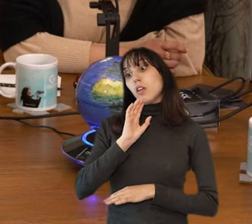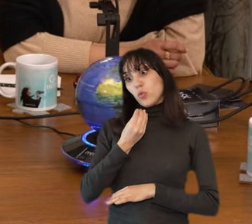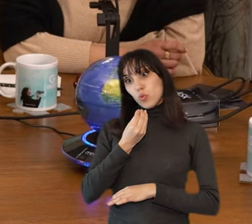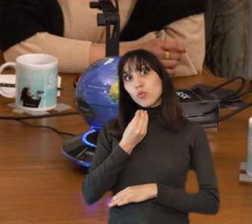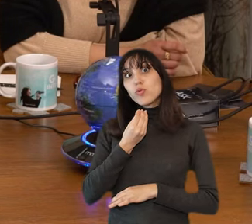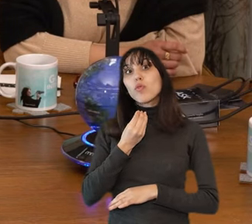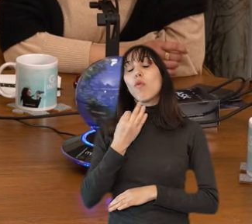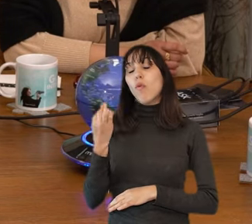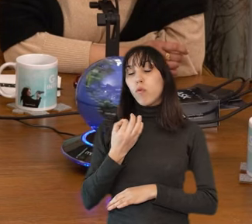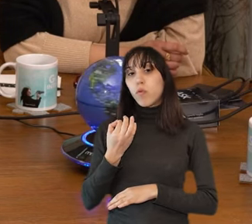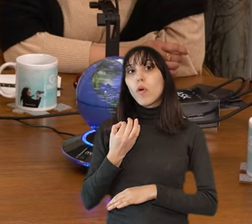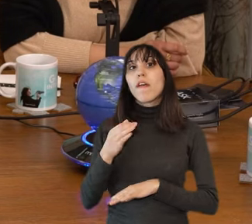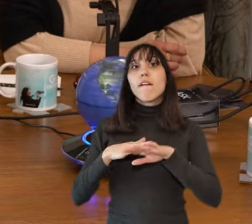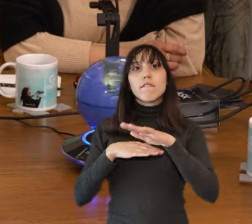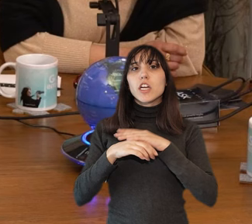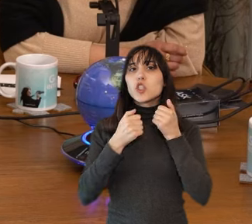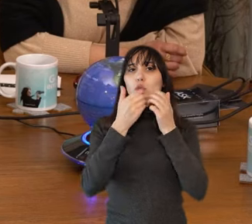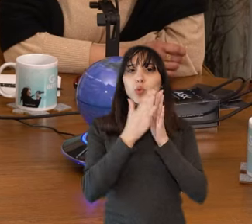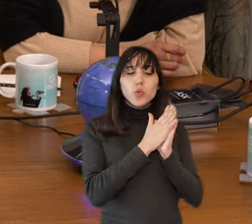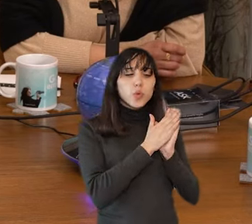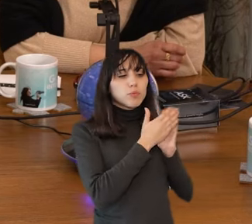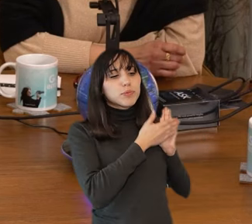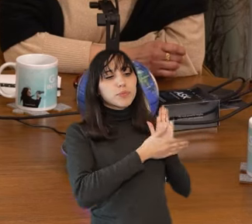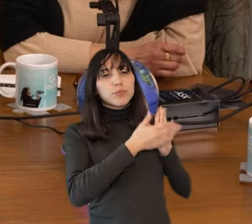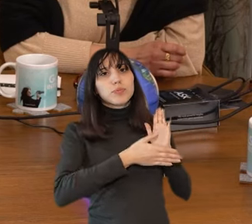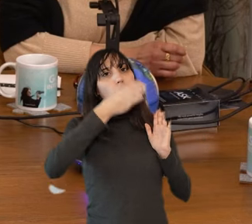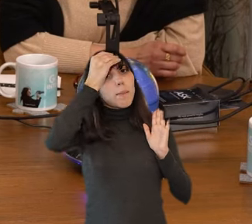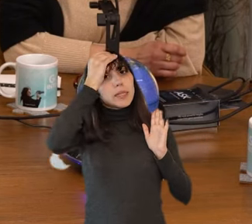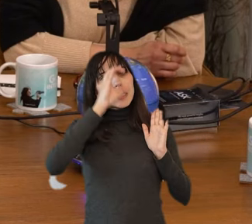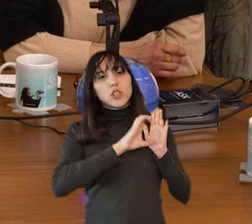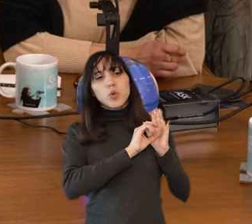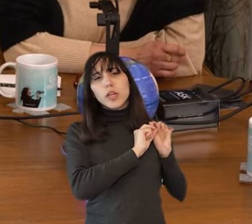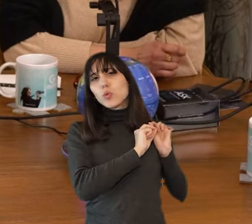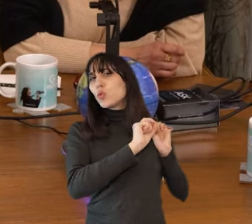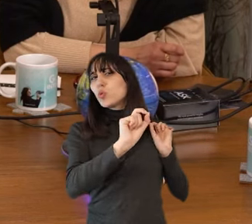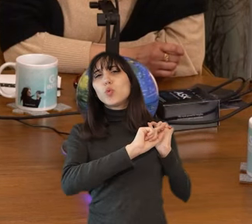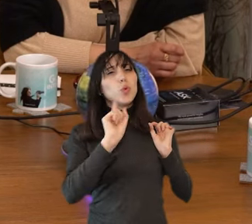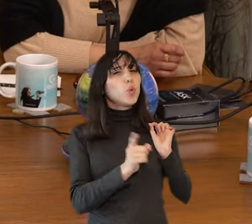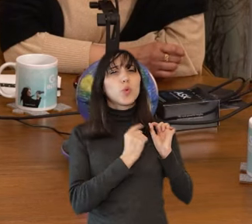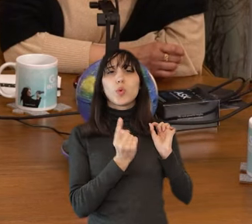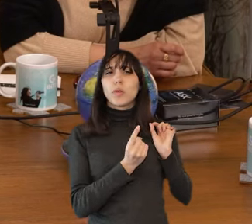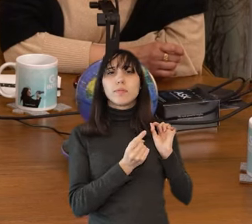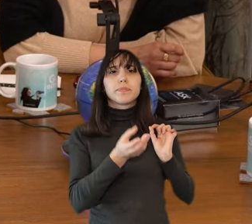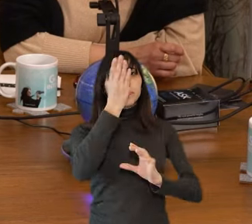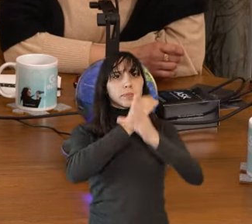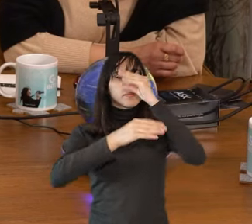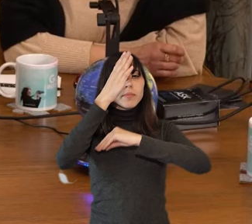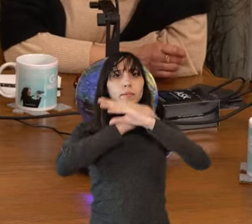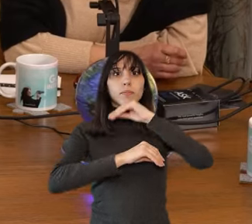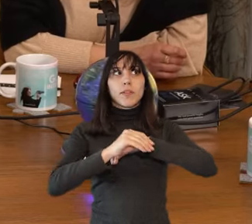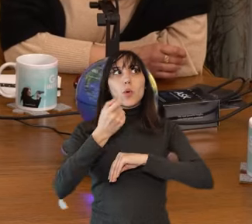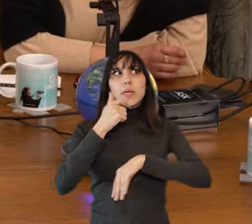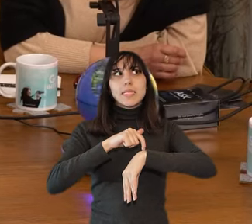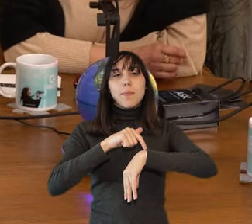alunos que fazem todo o processo de aprendizagem de um currículo de uma ponta à outra com e um em tempo